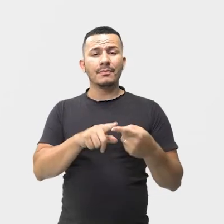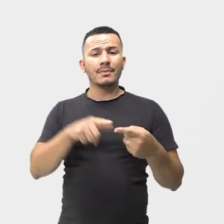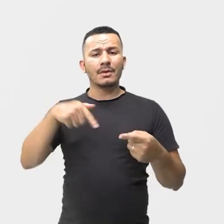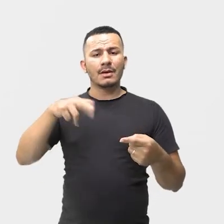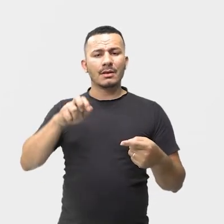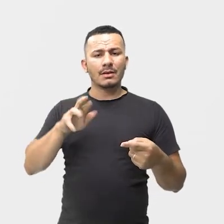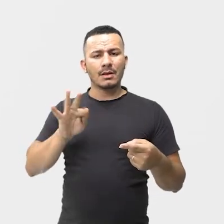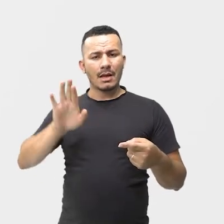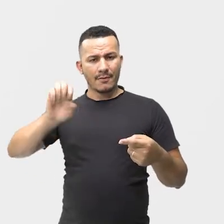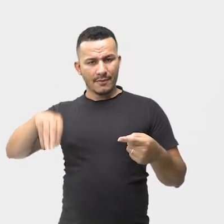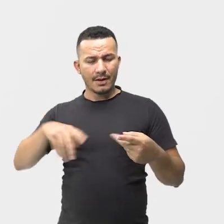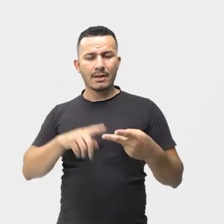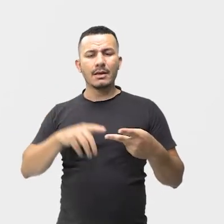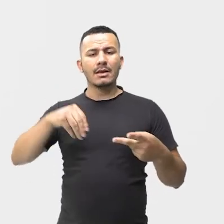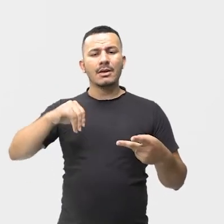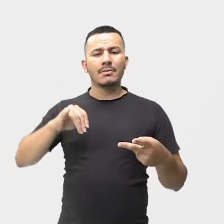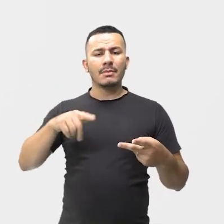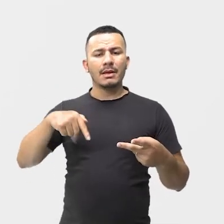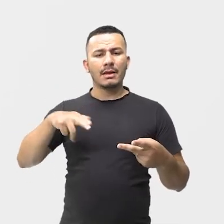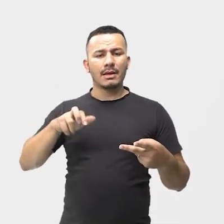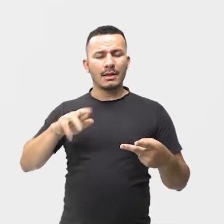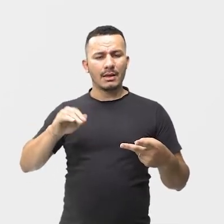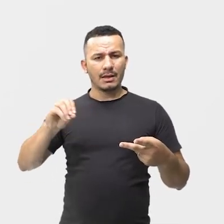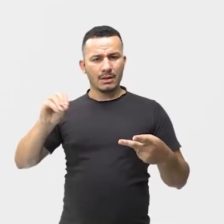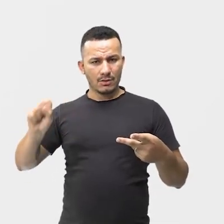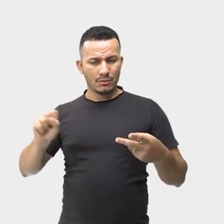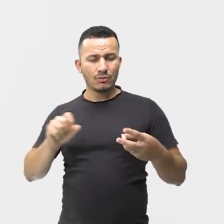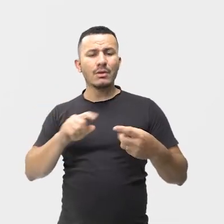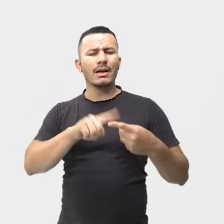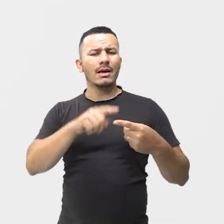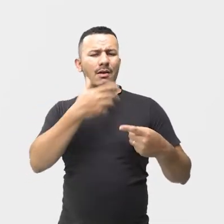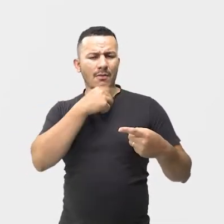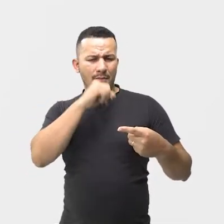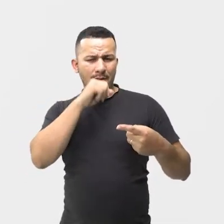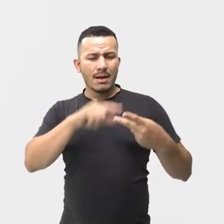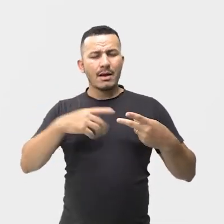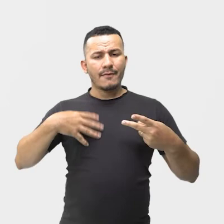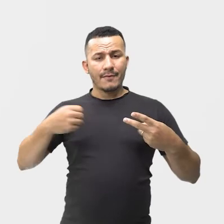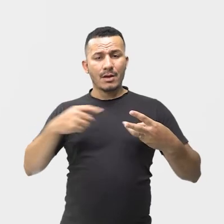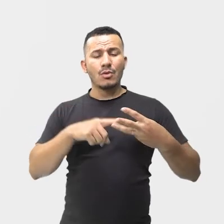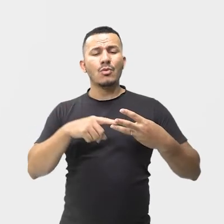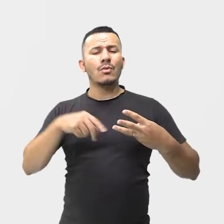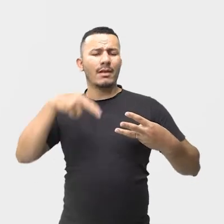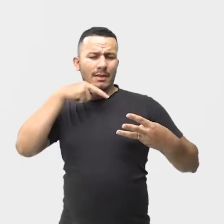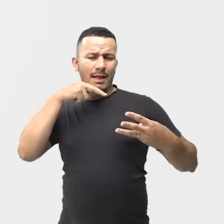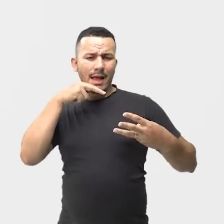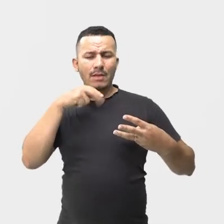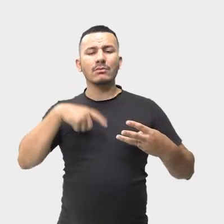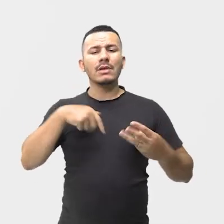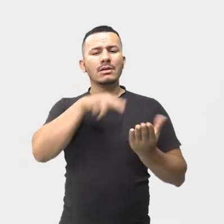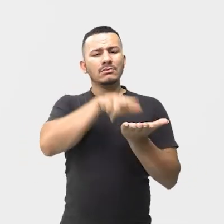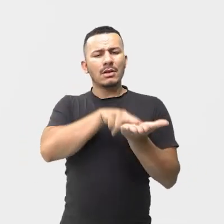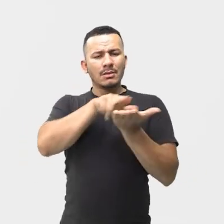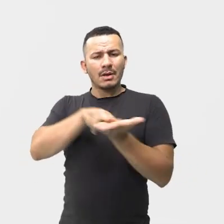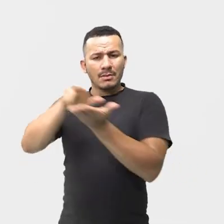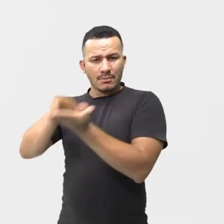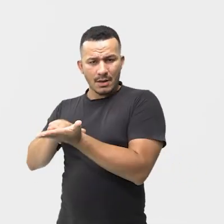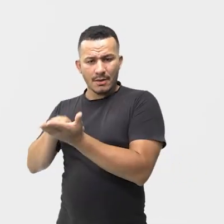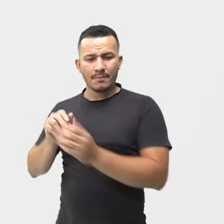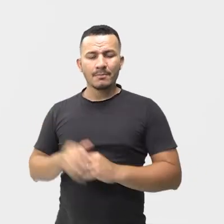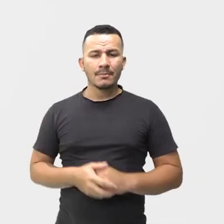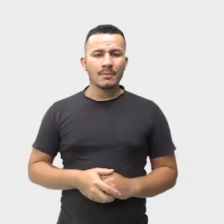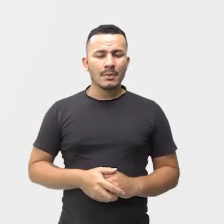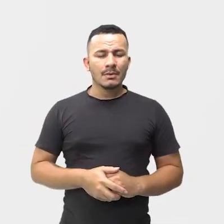Quefre, Miquerinos, certo? Que é o pai, o filho e o neto. Então, na parede existem várias